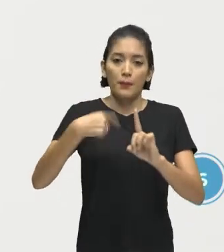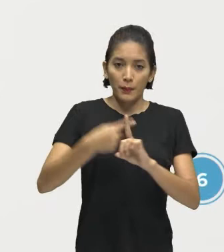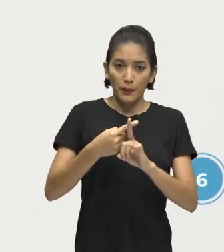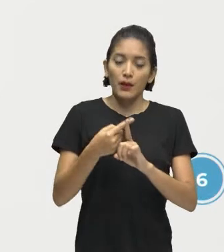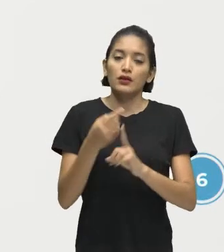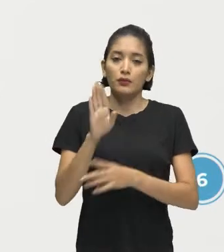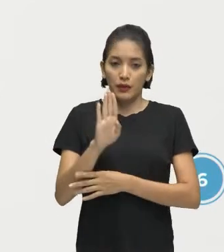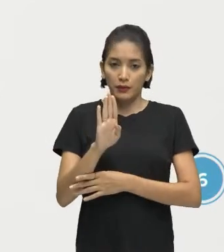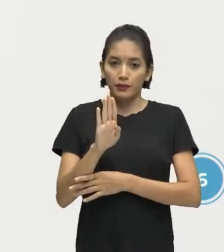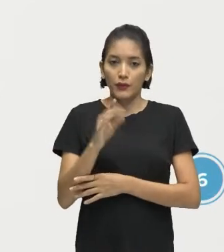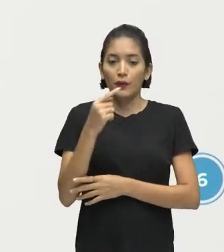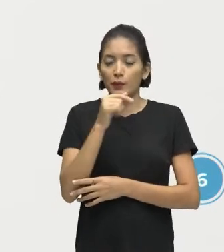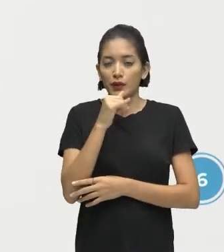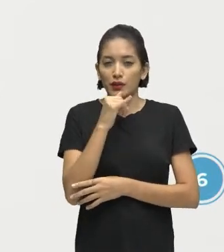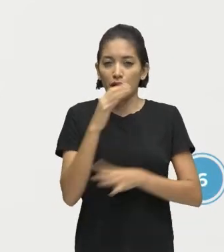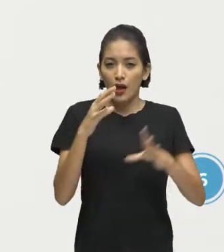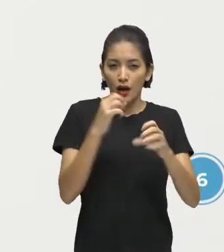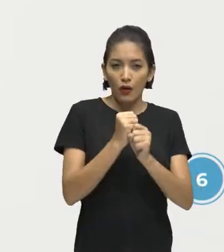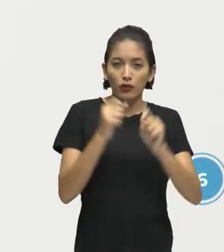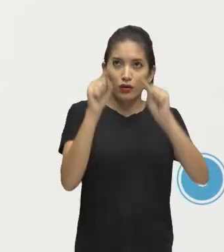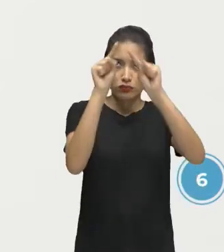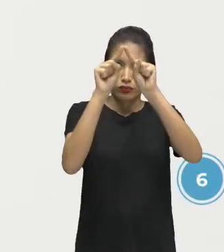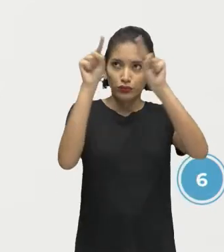esse comprimento aqui, em linha.